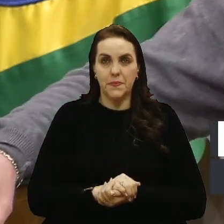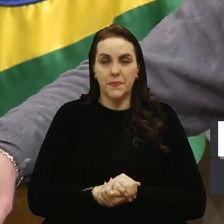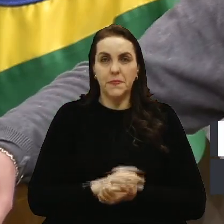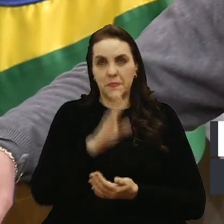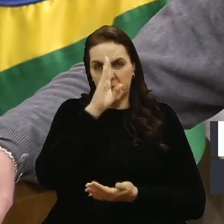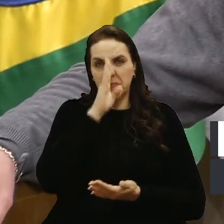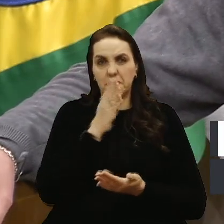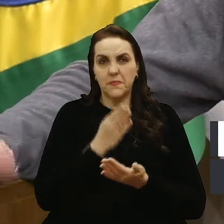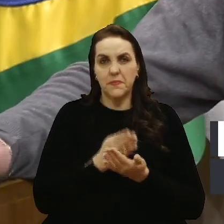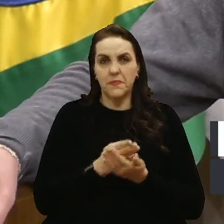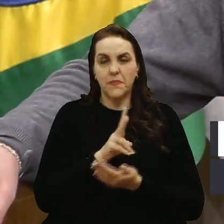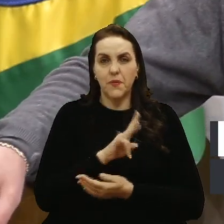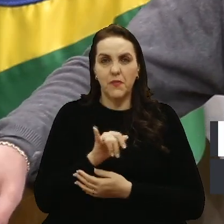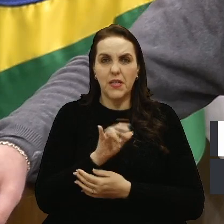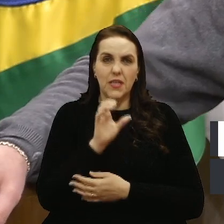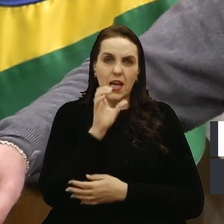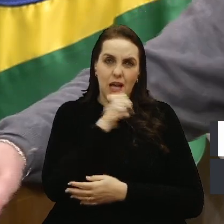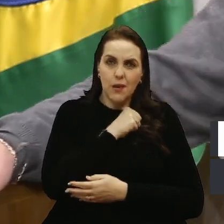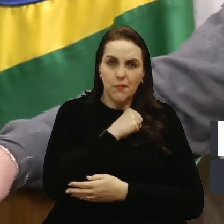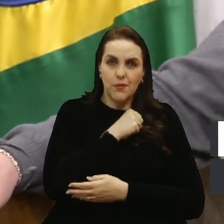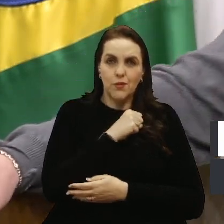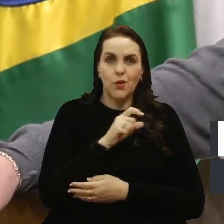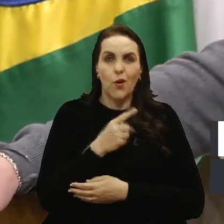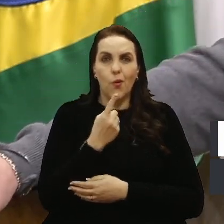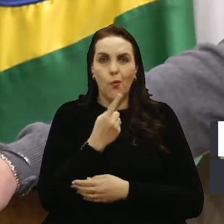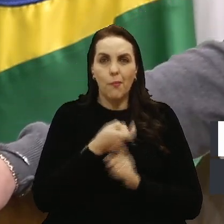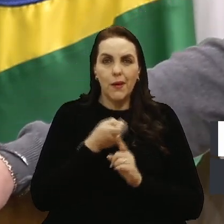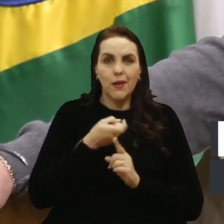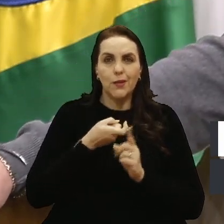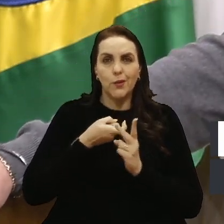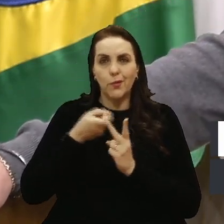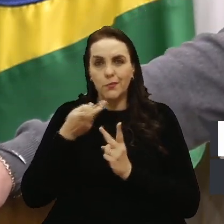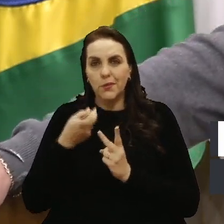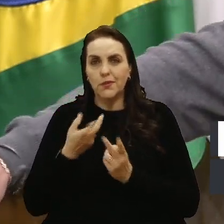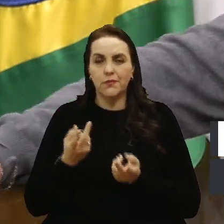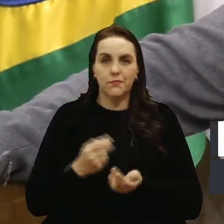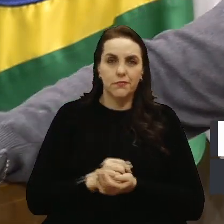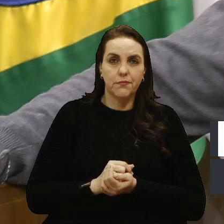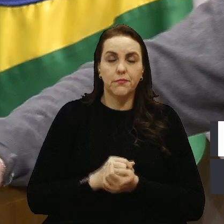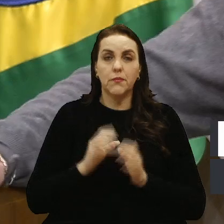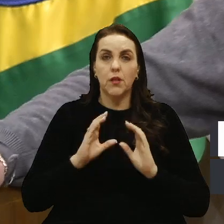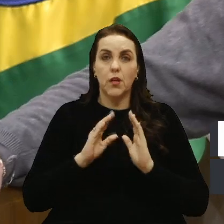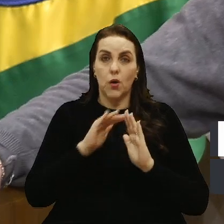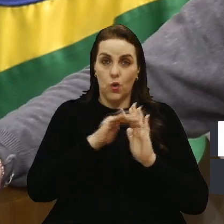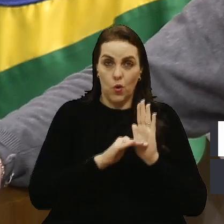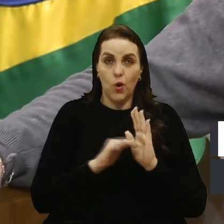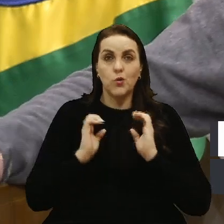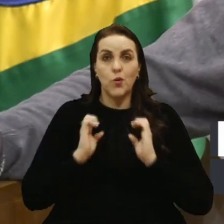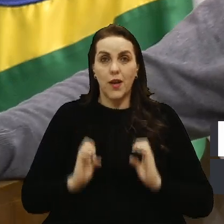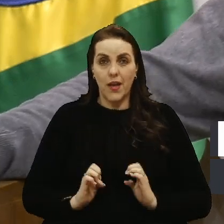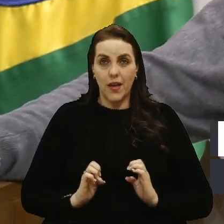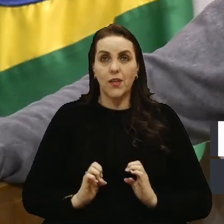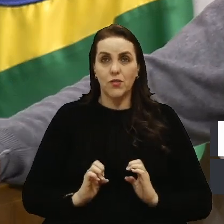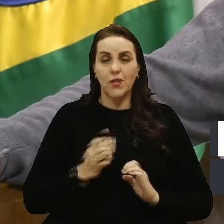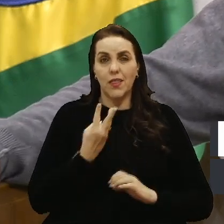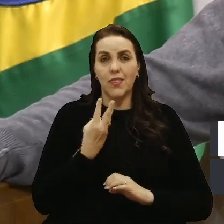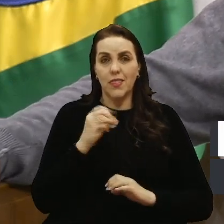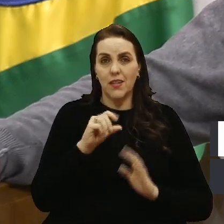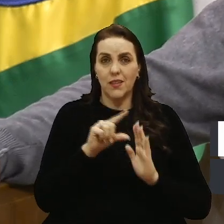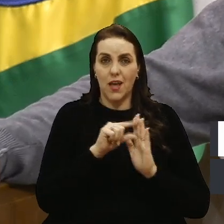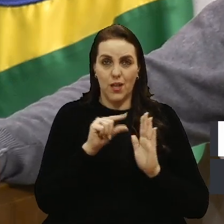Acredito que vai ser rápido, questão de 2 meses, porque nosso Código de Ética é um pouquinho mais de 30